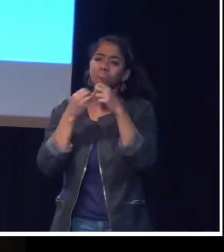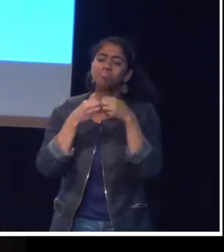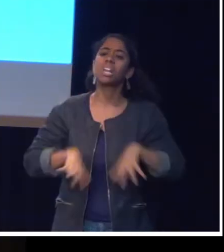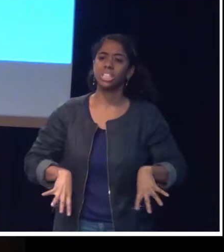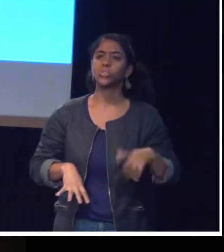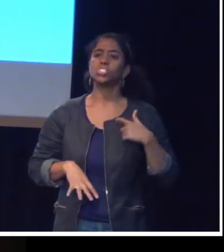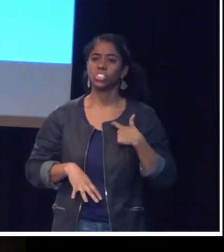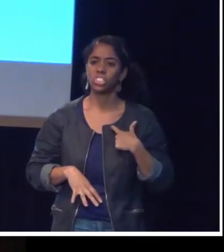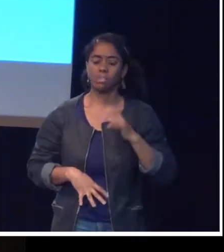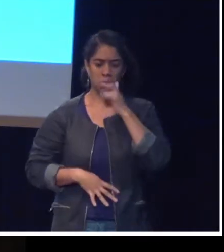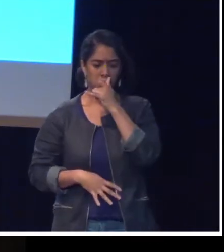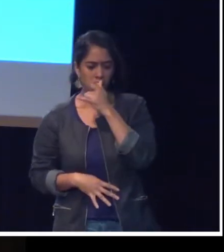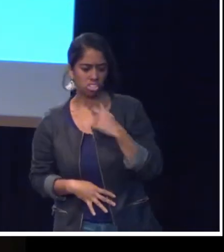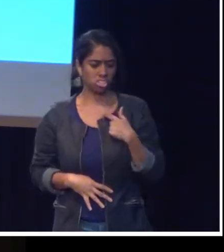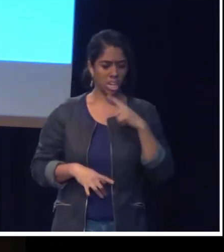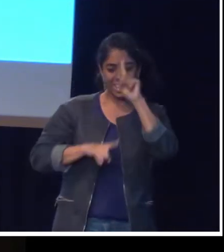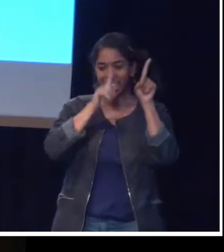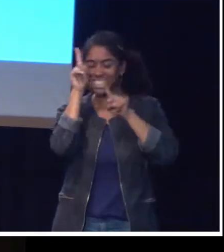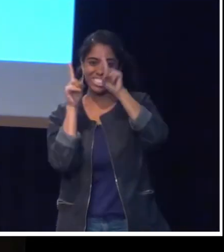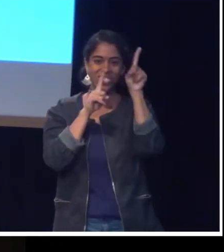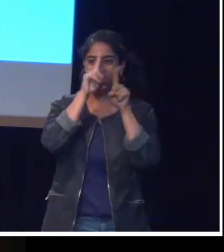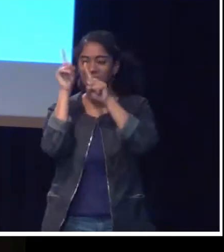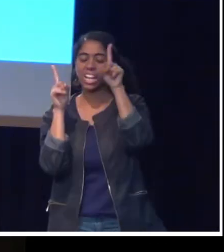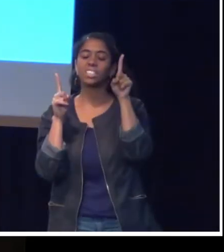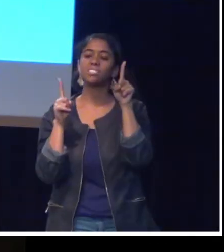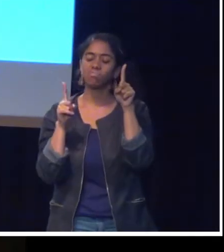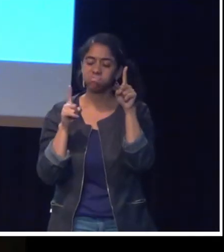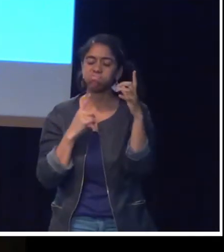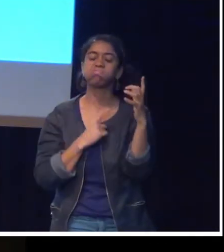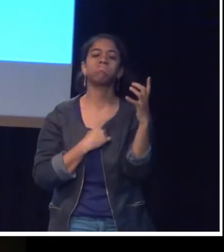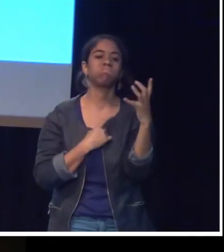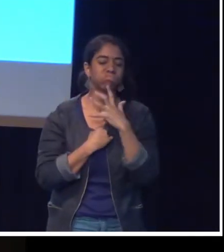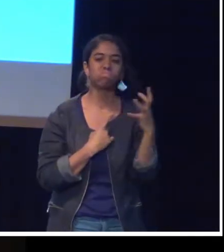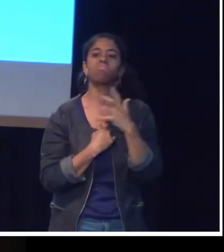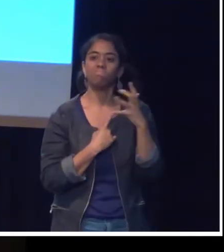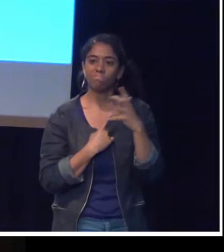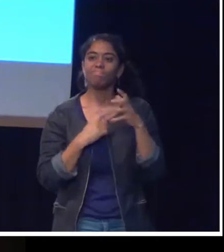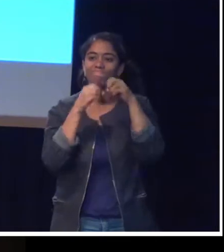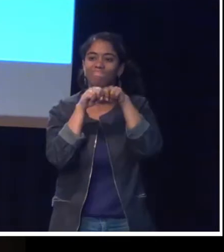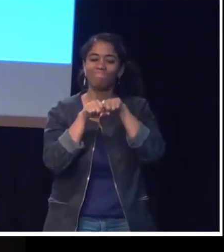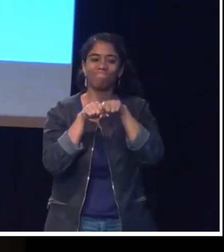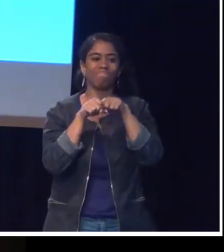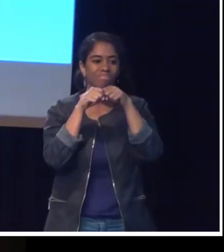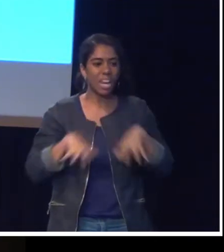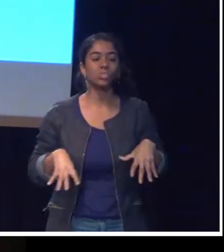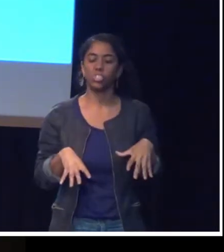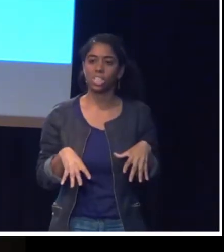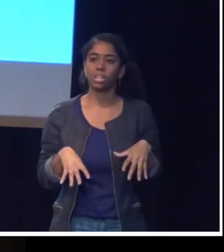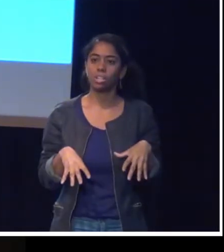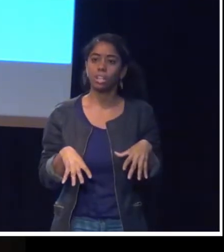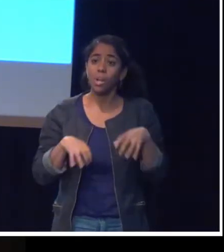nossa potencialidade de transformar um mundo mais solidário, em perceber o outro enquanto totalidade,